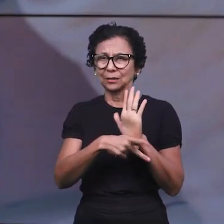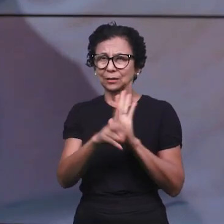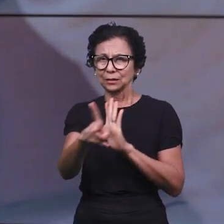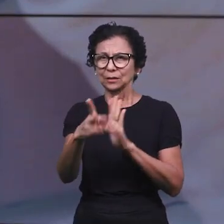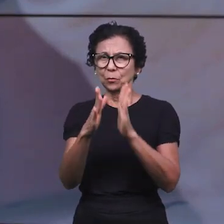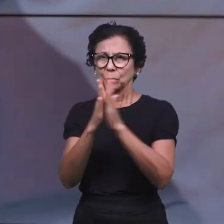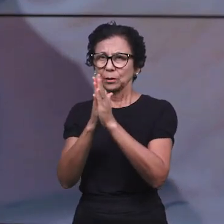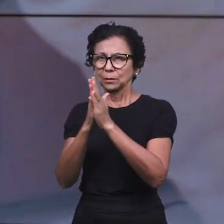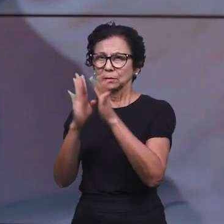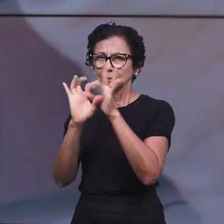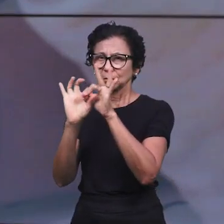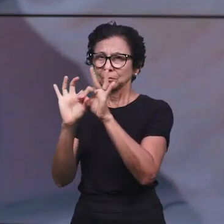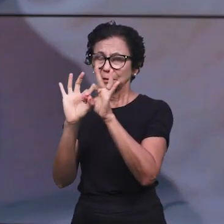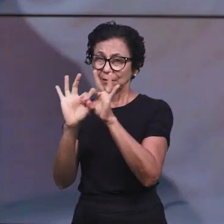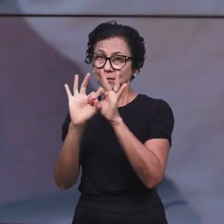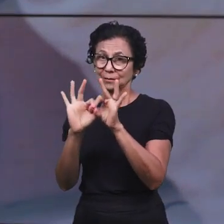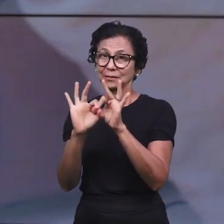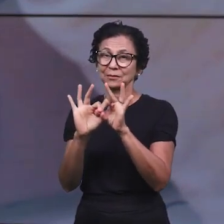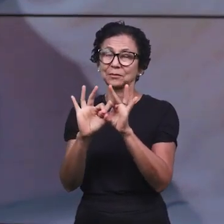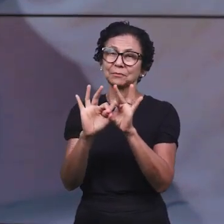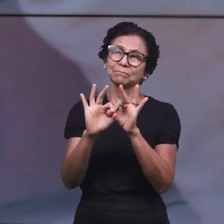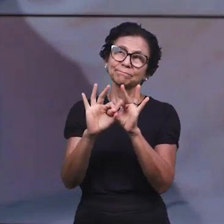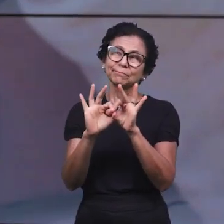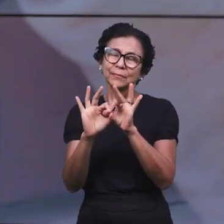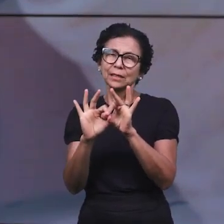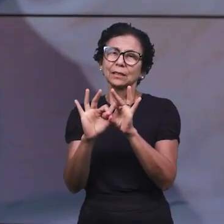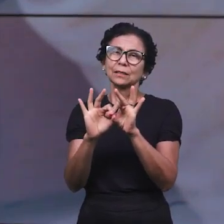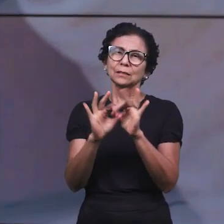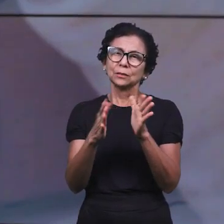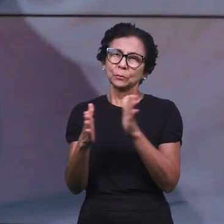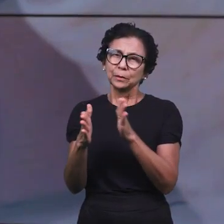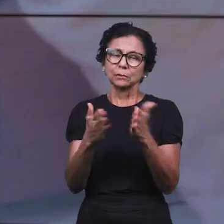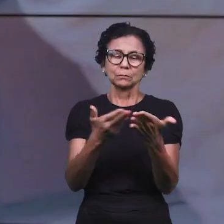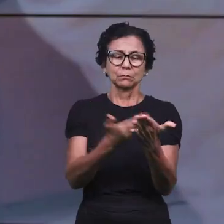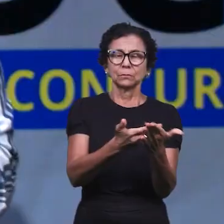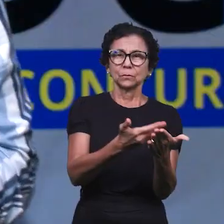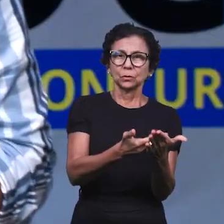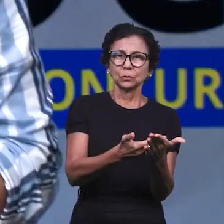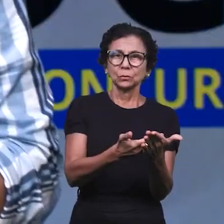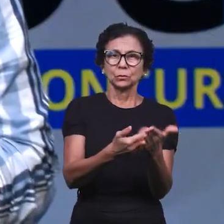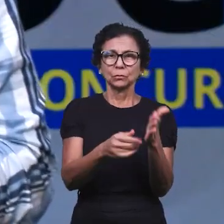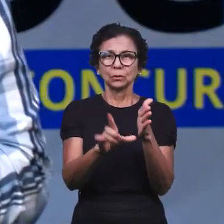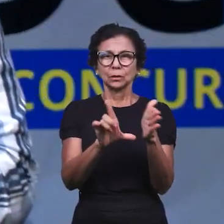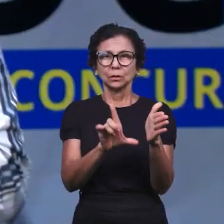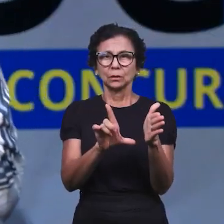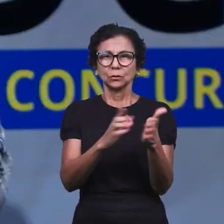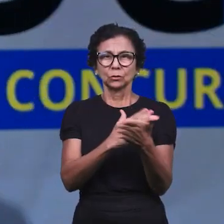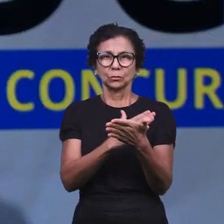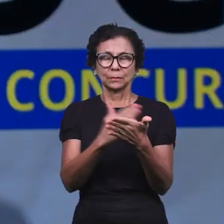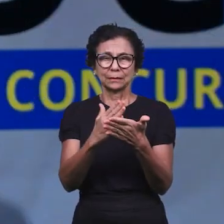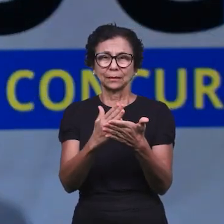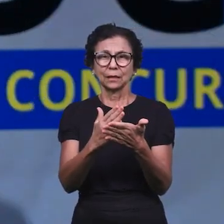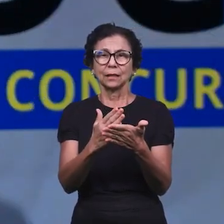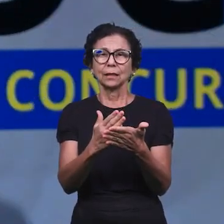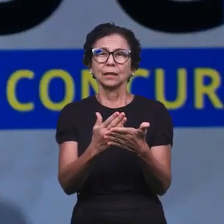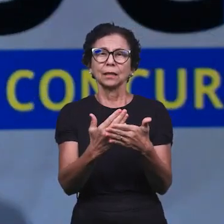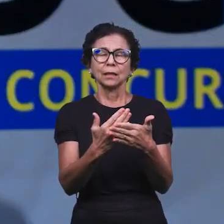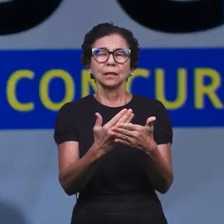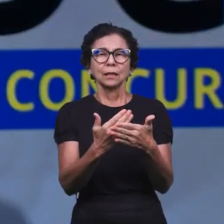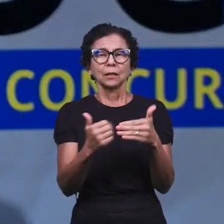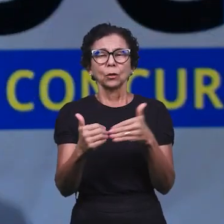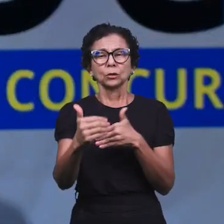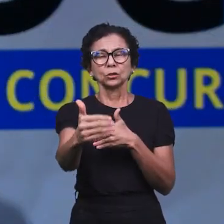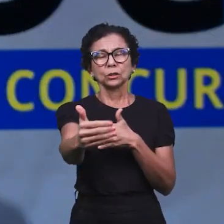oração e de comunhão para, durante a sua jornada de estudos, antes de começar a sua rotina de estudos, faça ali um